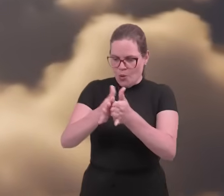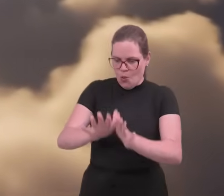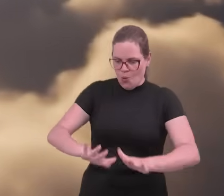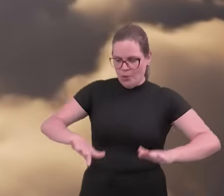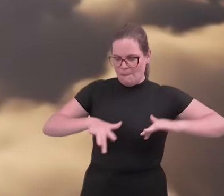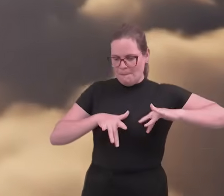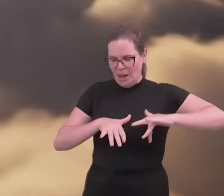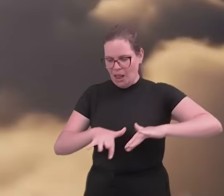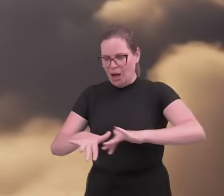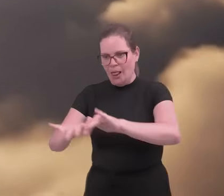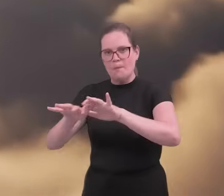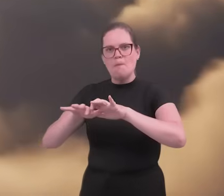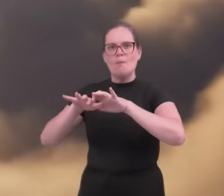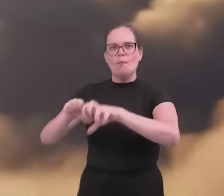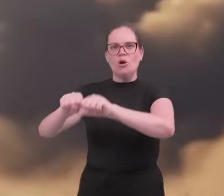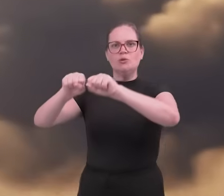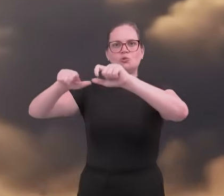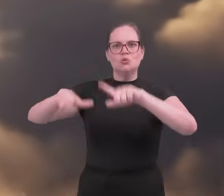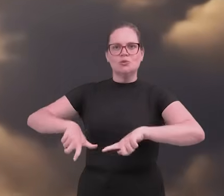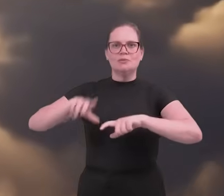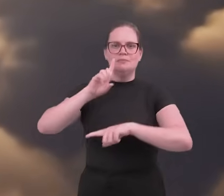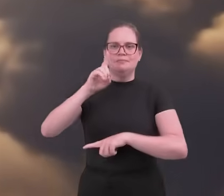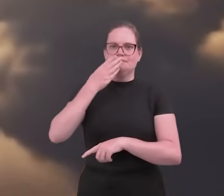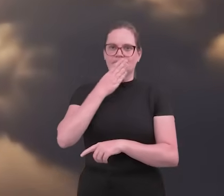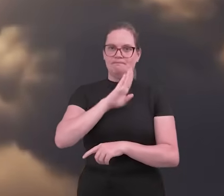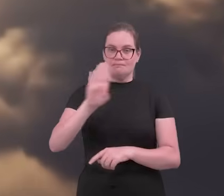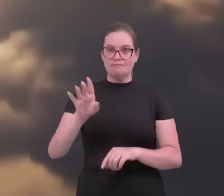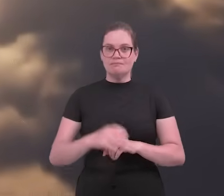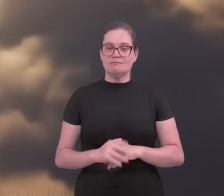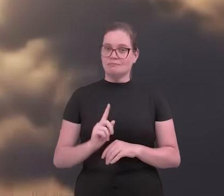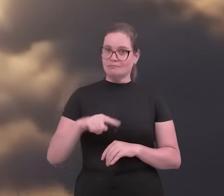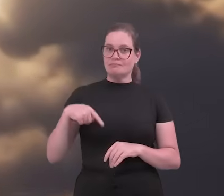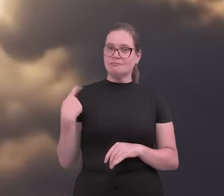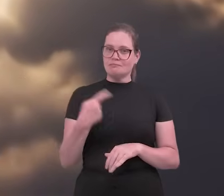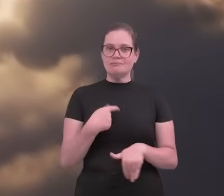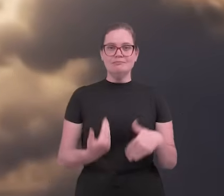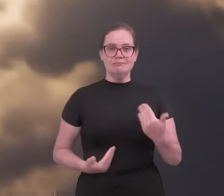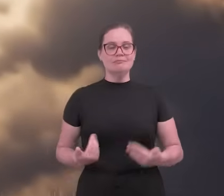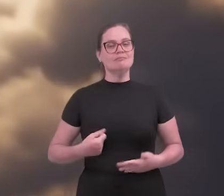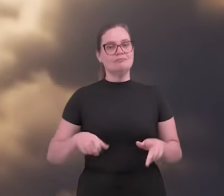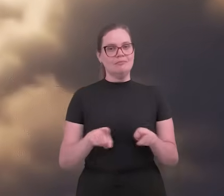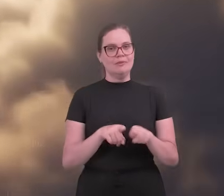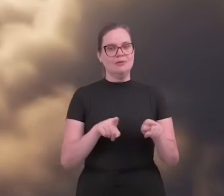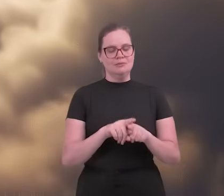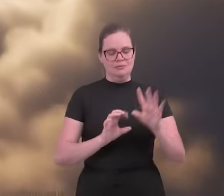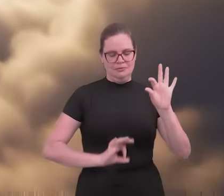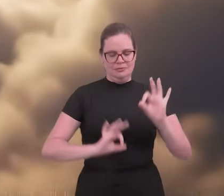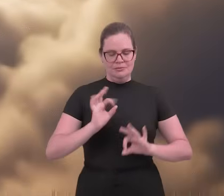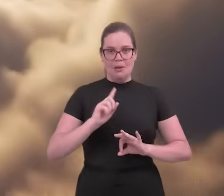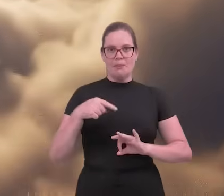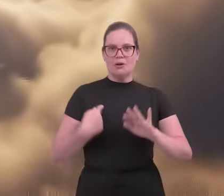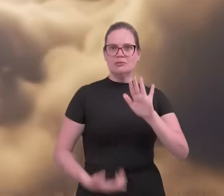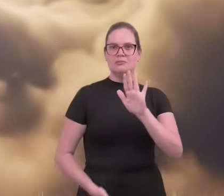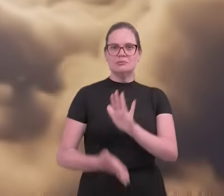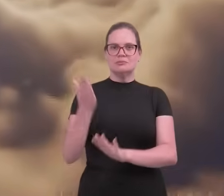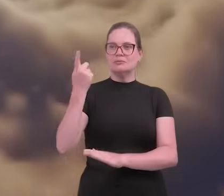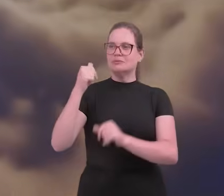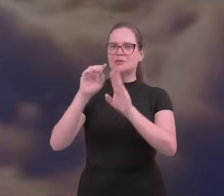prometida. Como crentes em Jesus, estamos nos preparando para